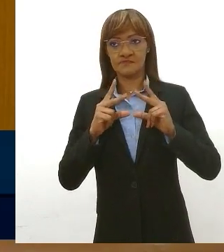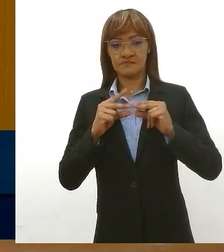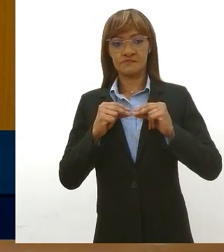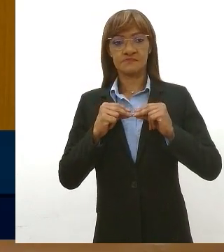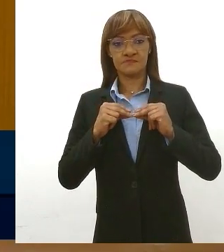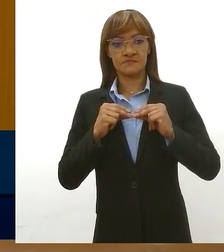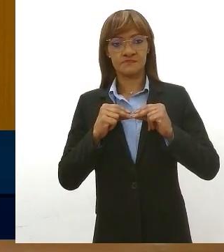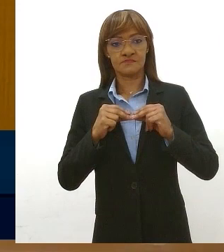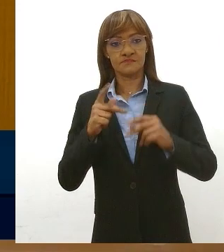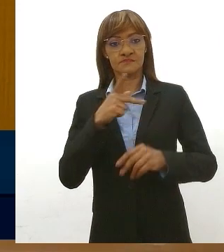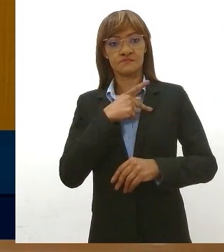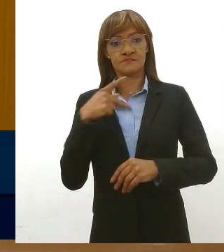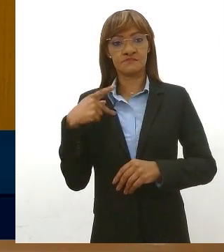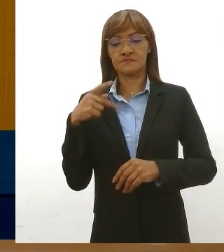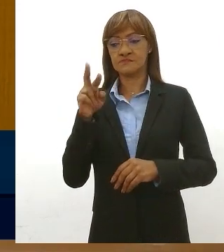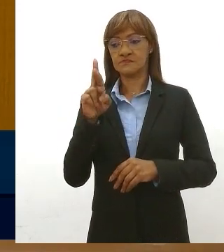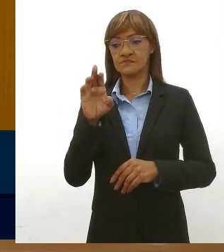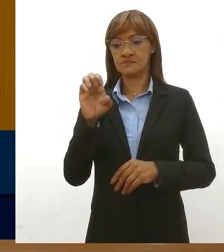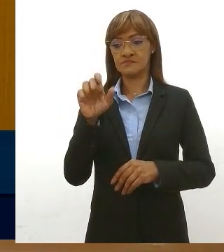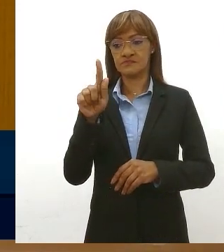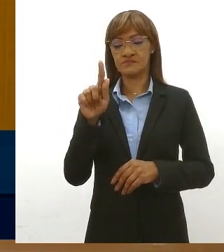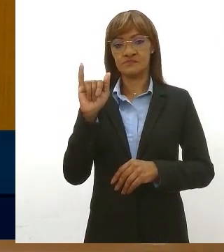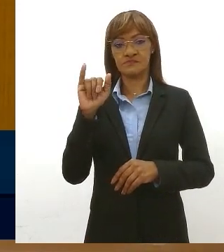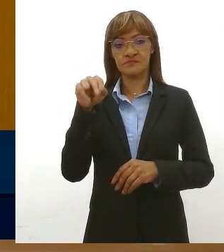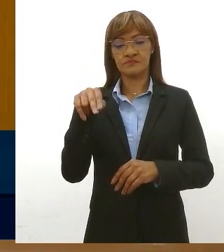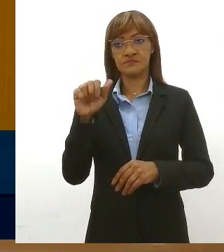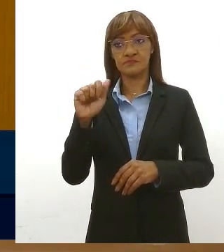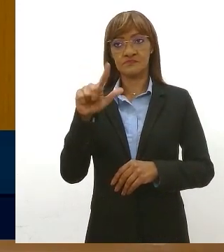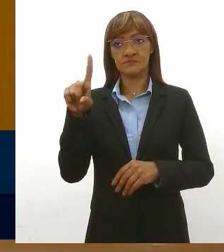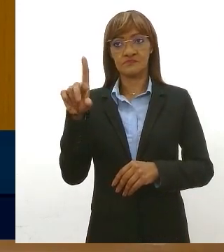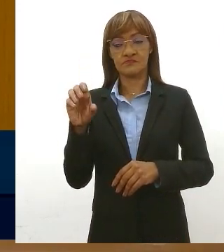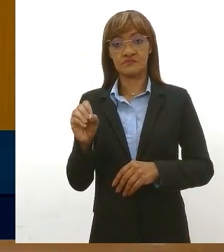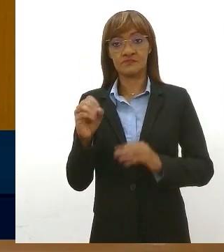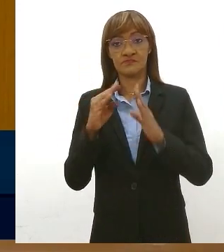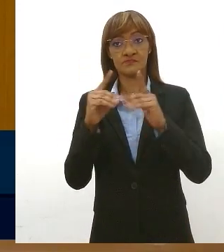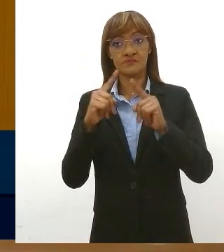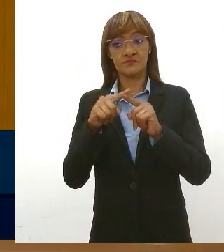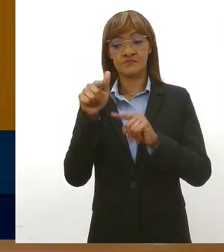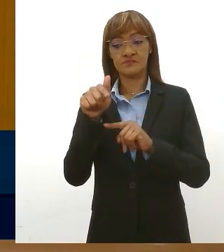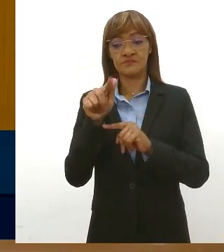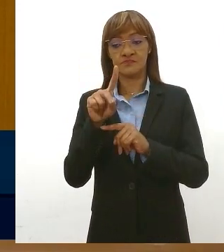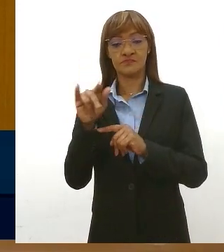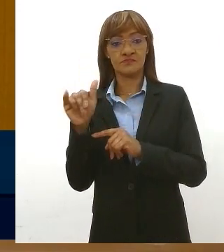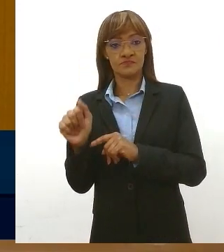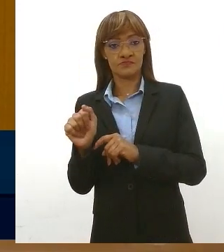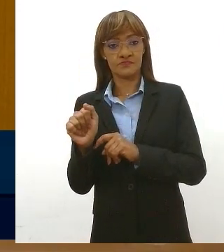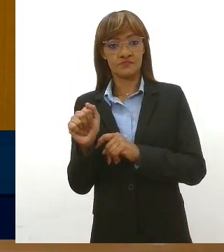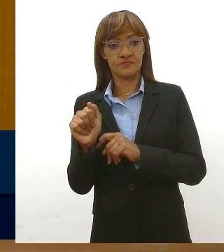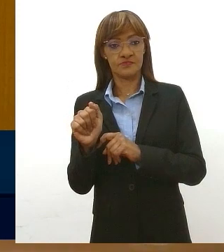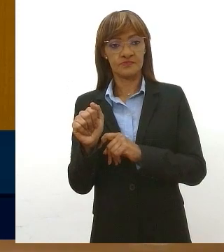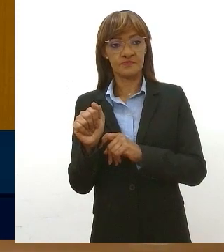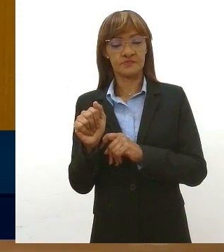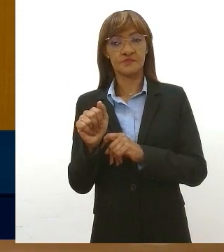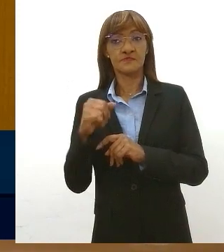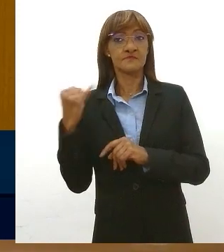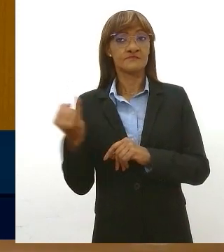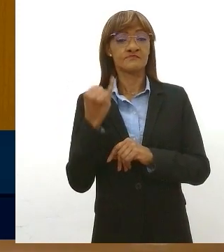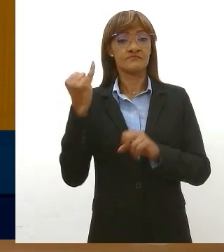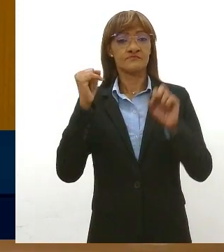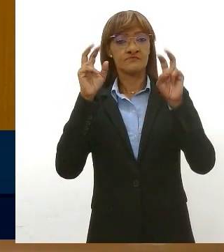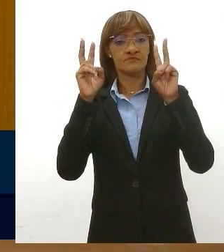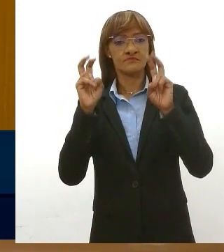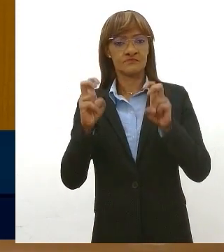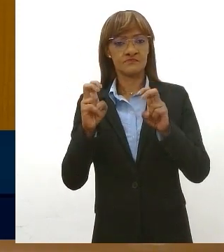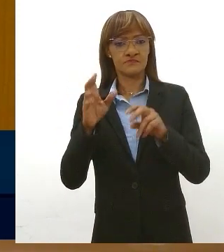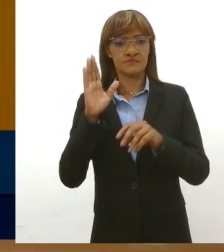da Igreja Adventista do Sétimo Dia, um livro, senhor presidente, que tem um tema muito importante, O Grande Conflito, uma saga milenar e